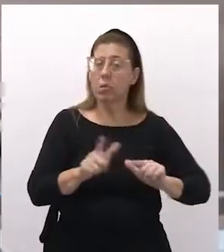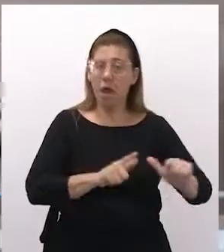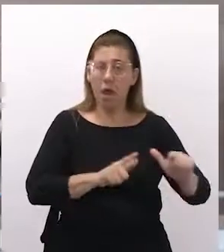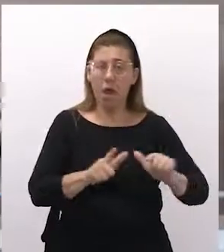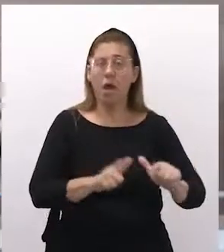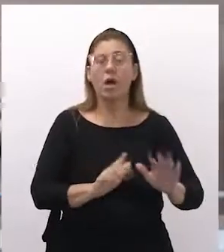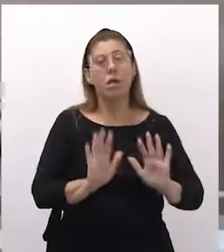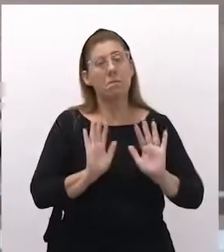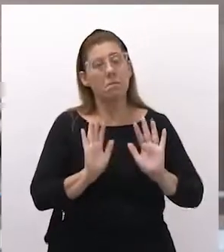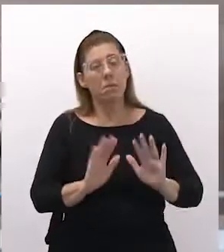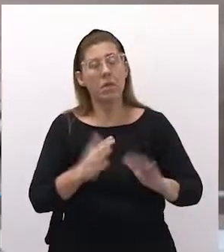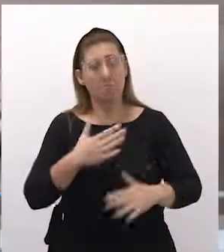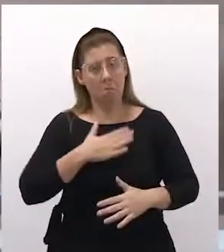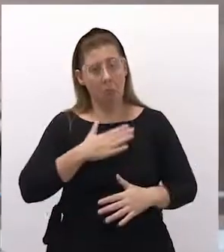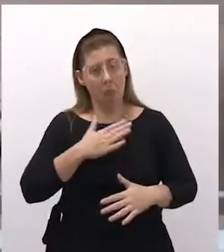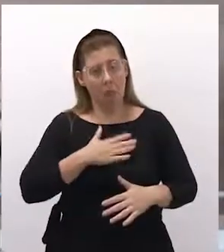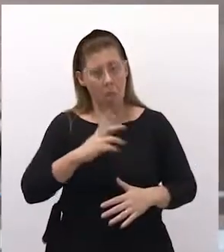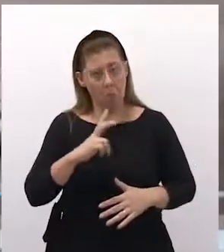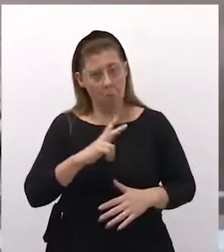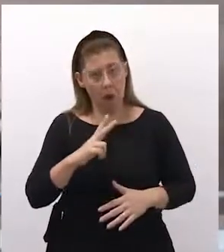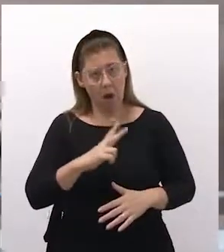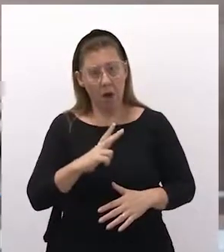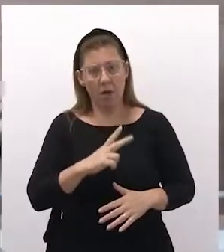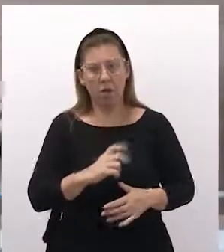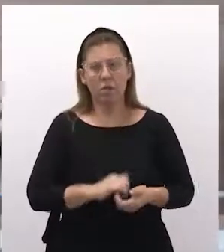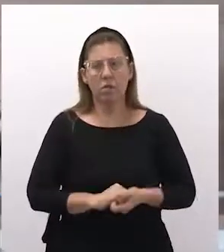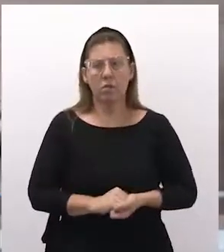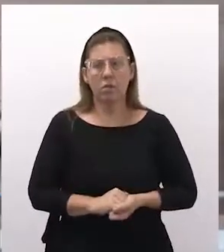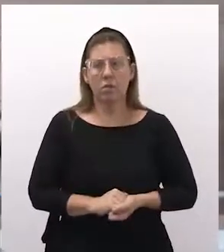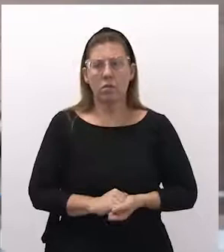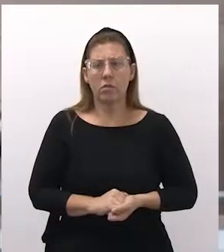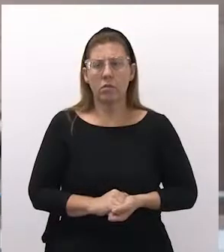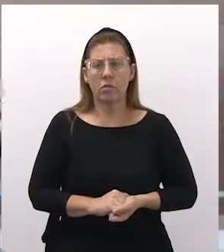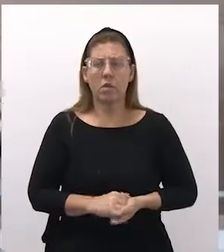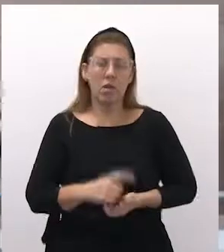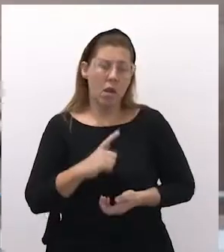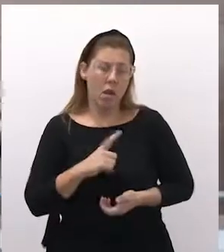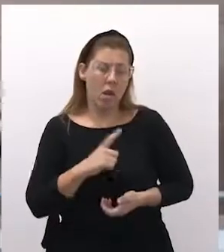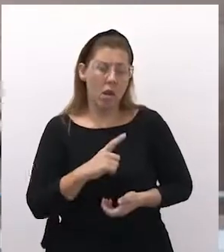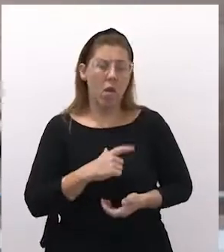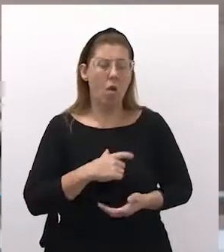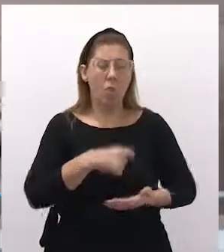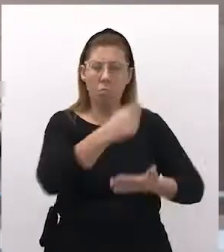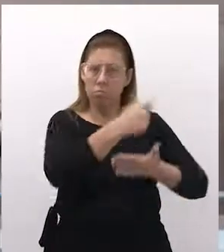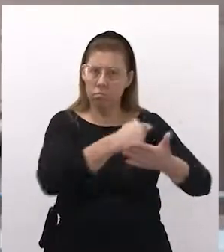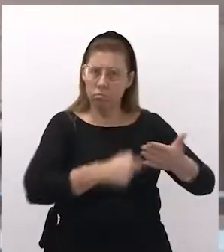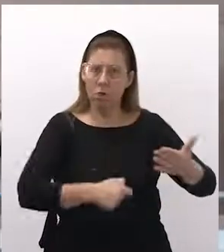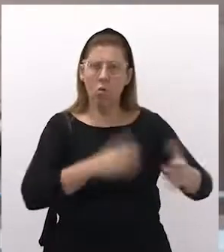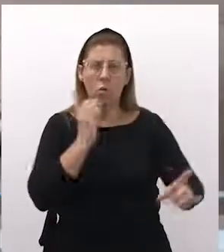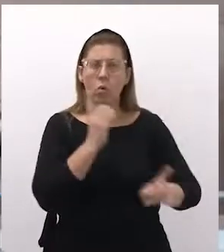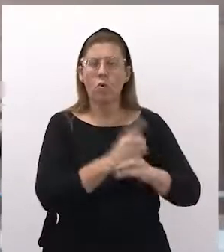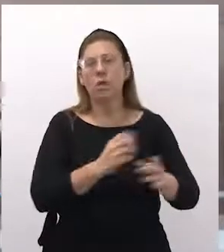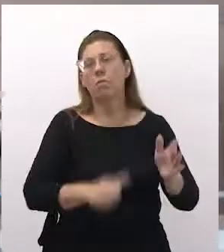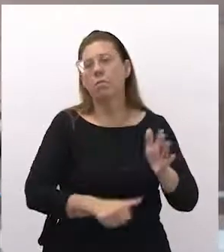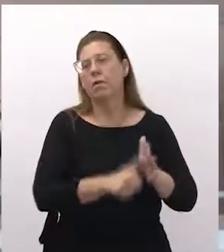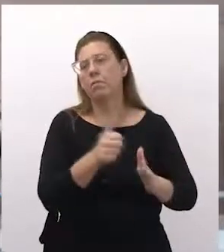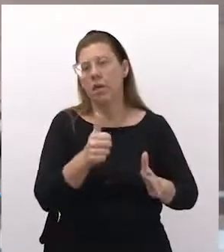mas o autor que eu encontrei